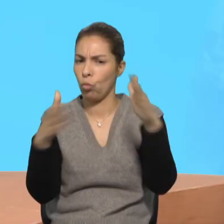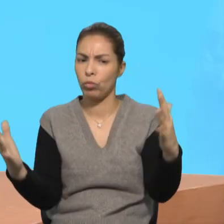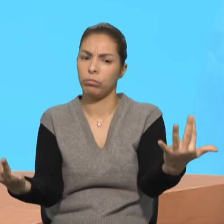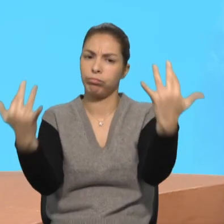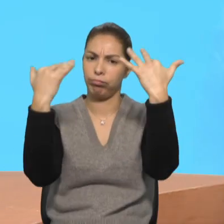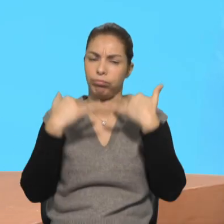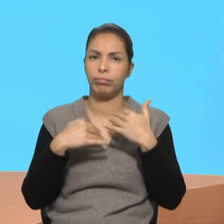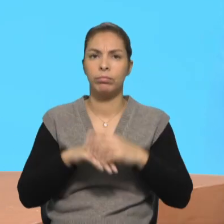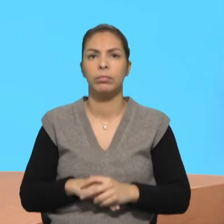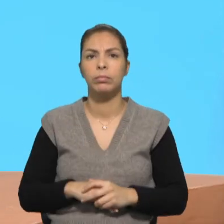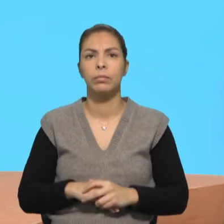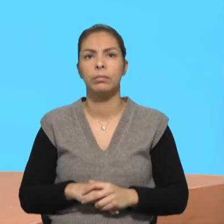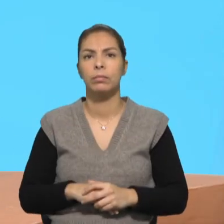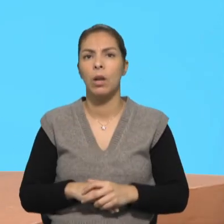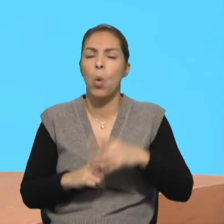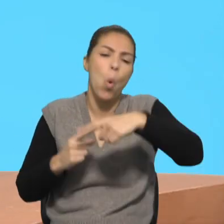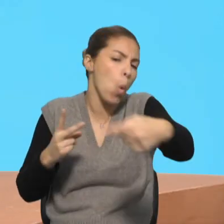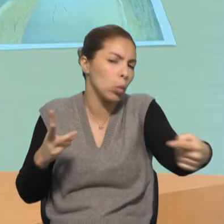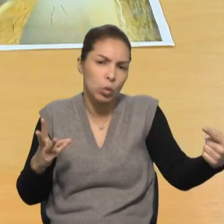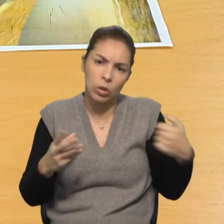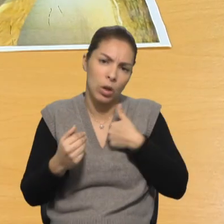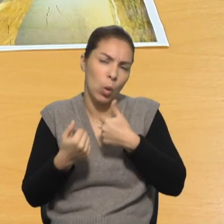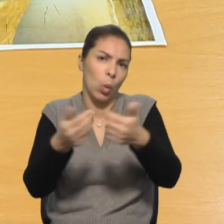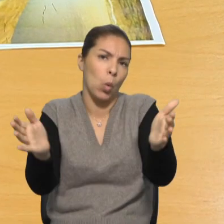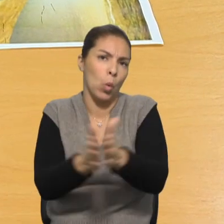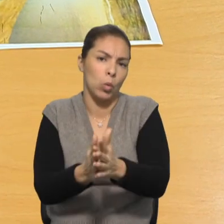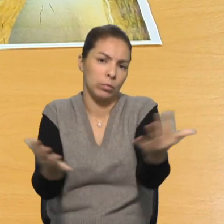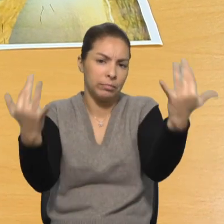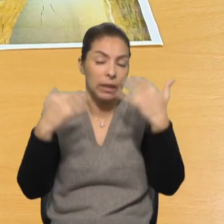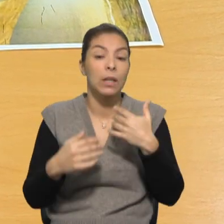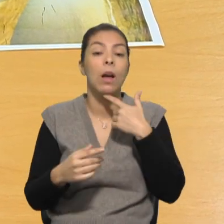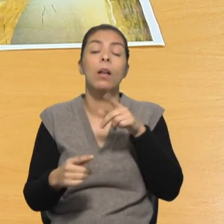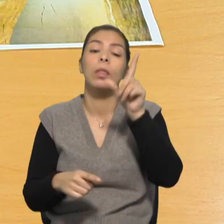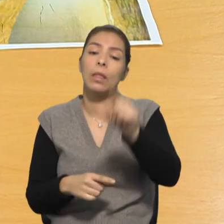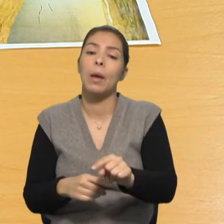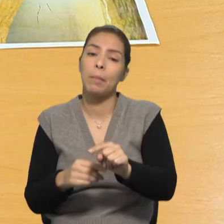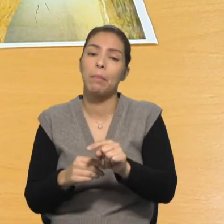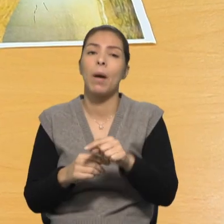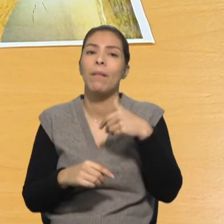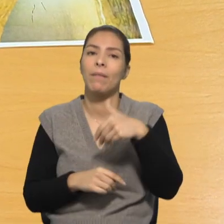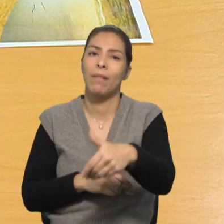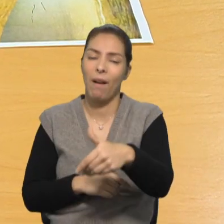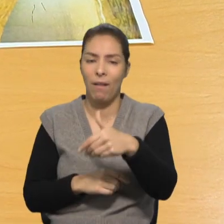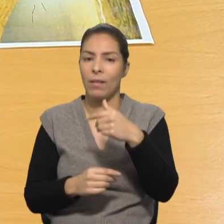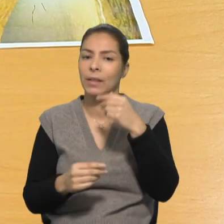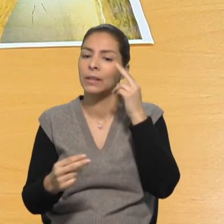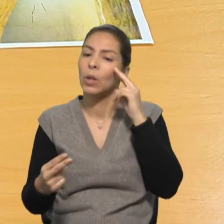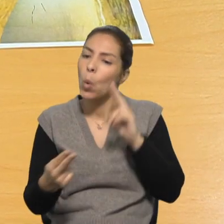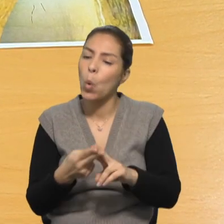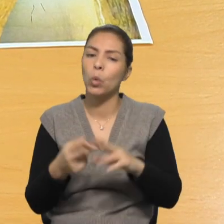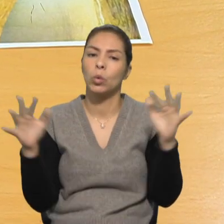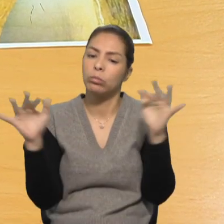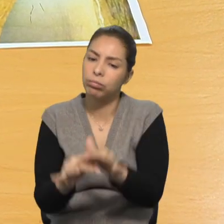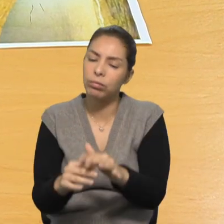queira participar. Assim como as demais. Para as conferências. Das conferências, para abrir, para celebrar esta joia